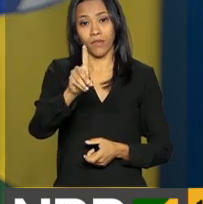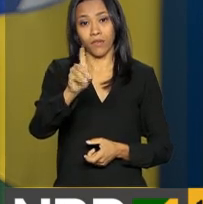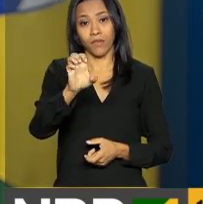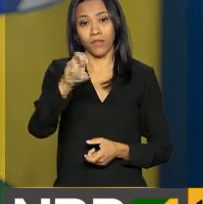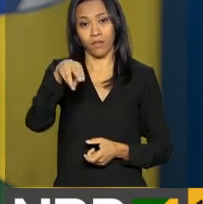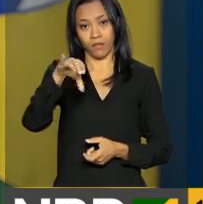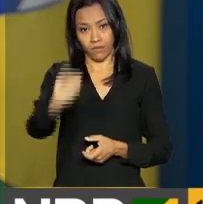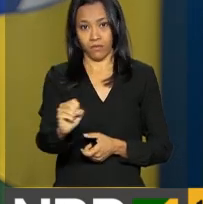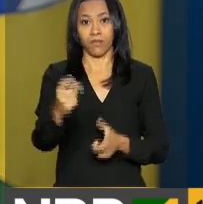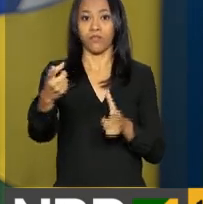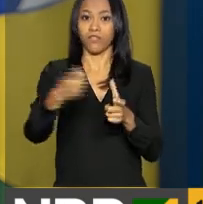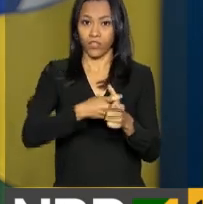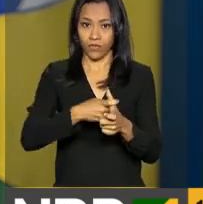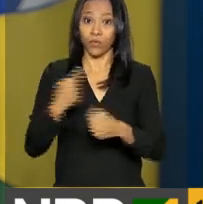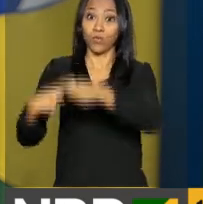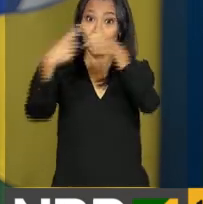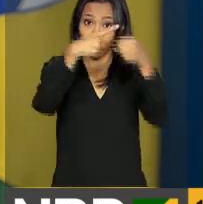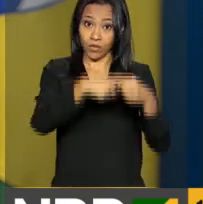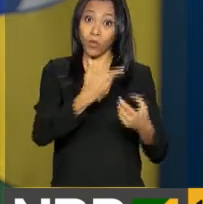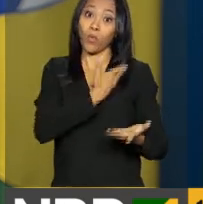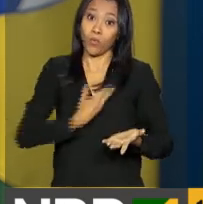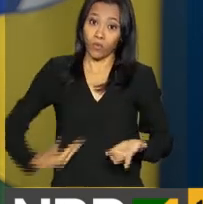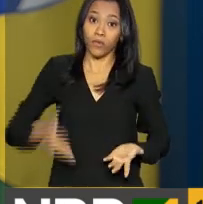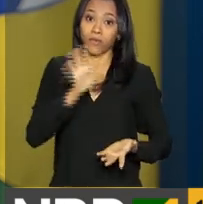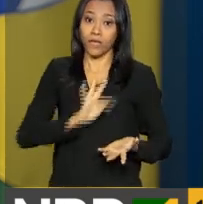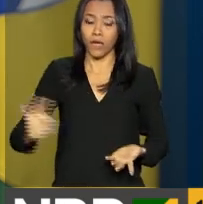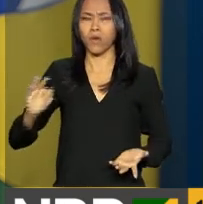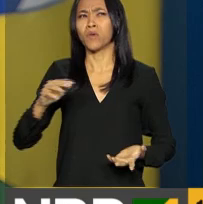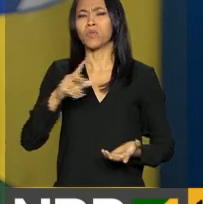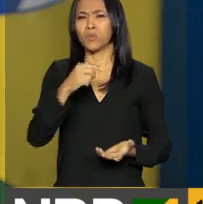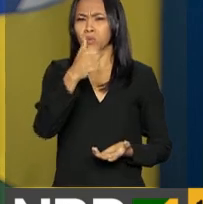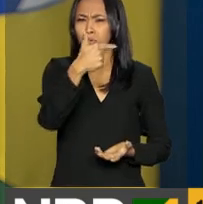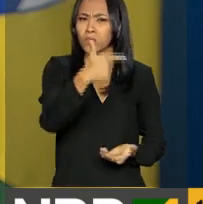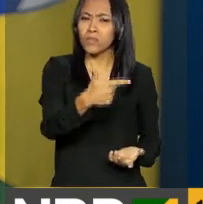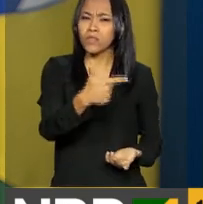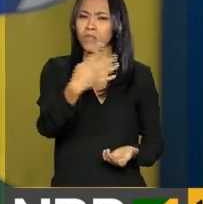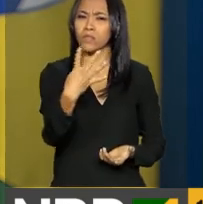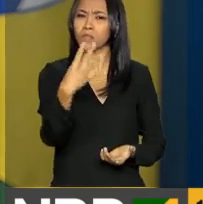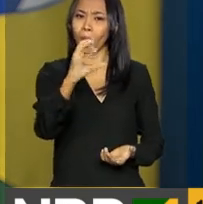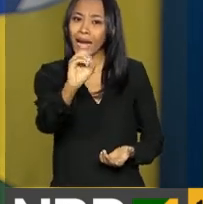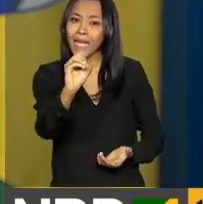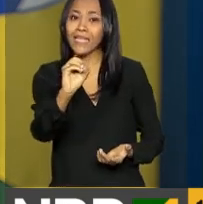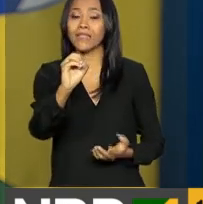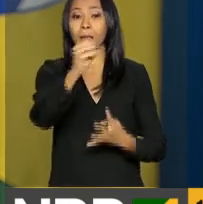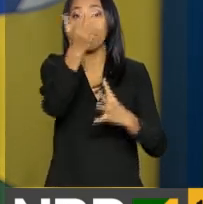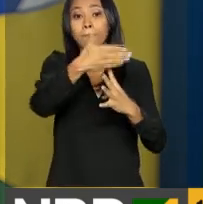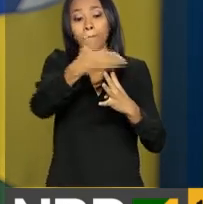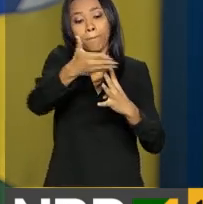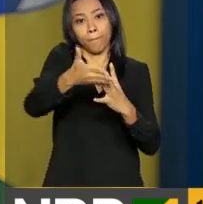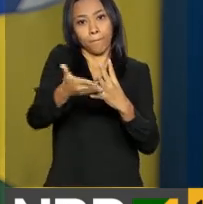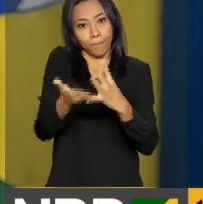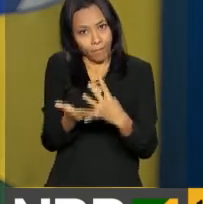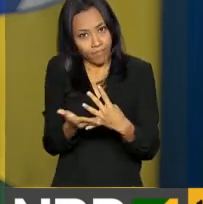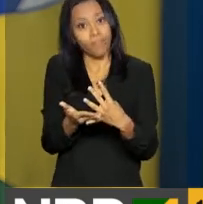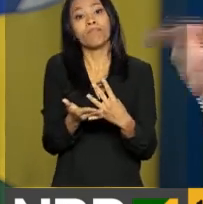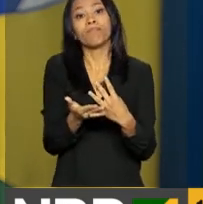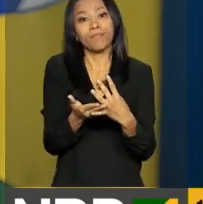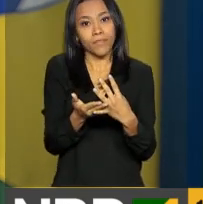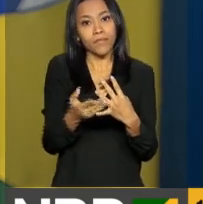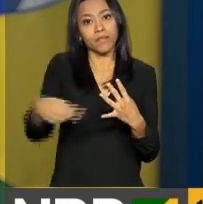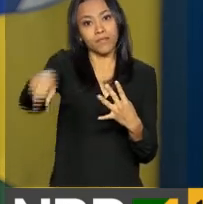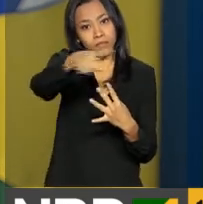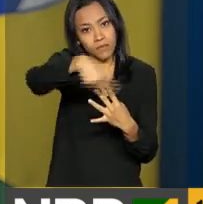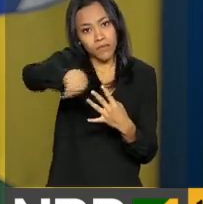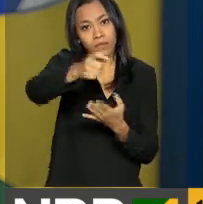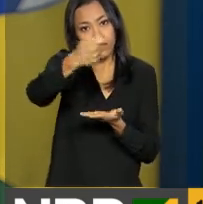aqui, estabelecemos a fórmula, não é, Meirelles, de 240 parcelas, tornando-os adimplentes junto